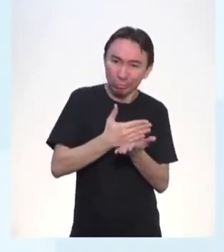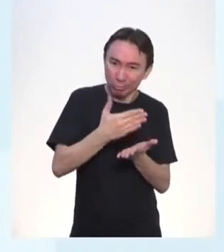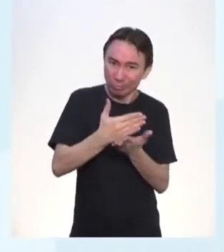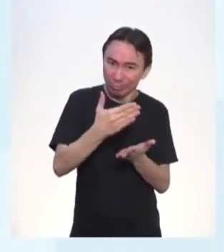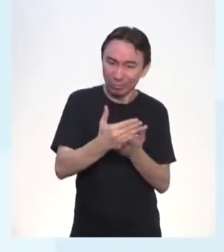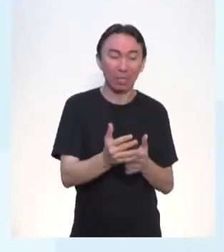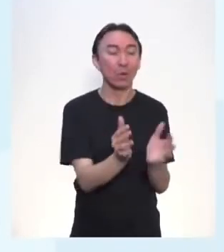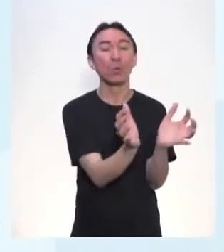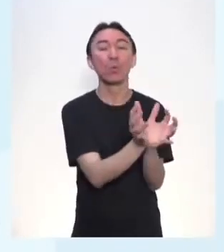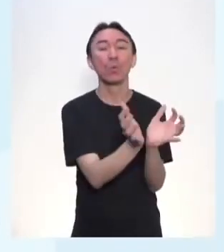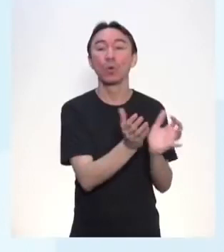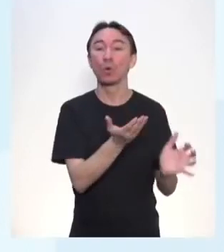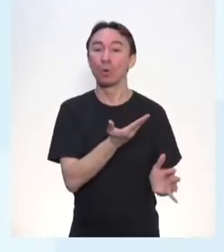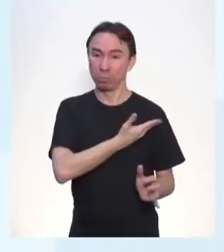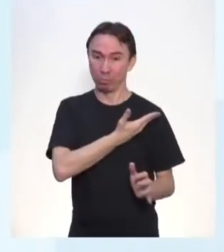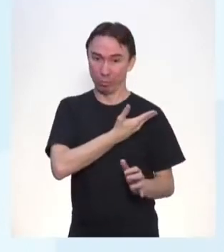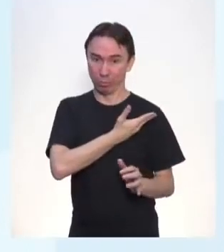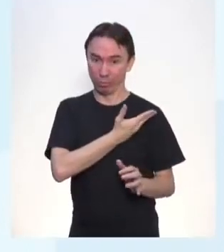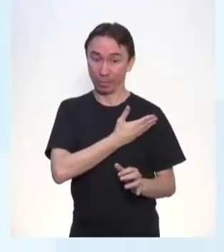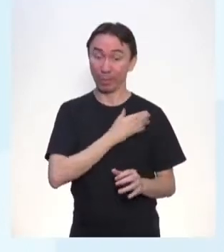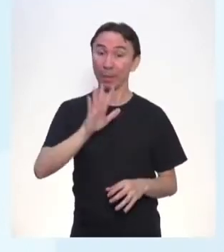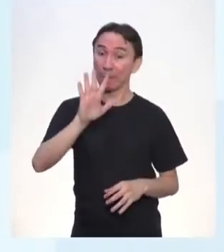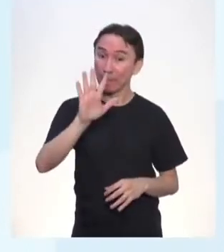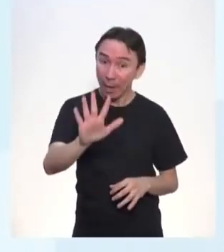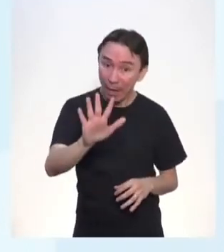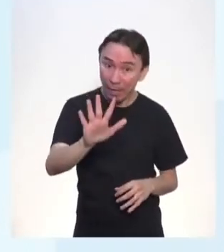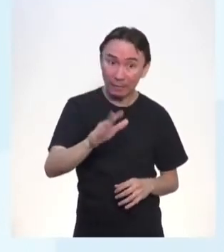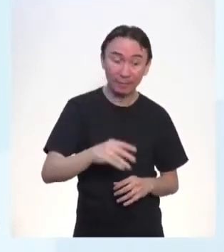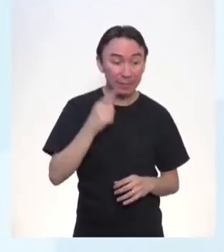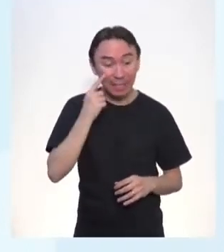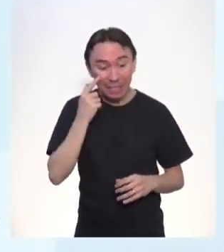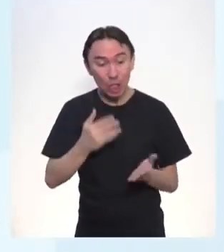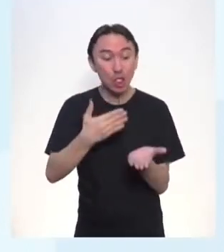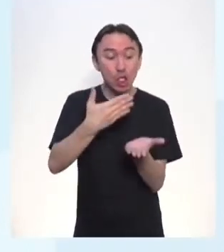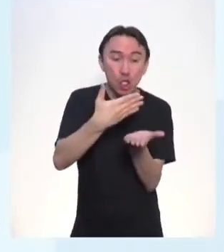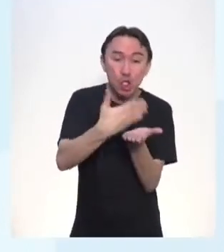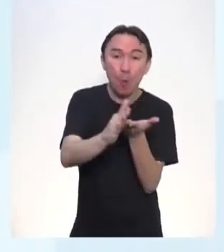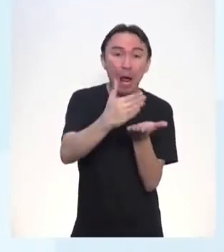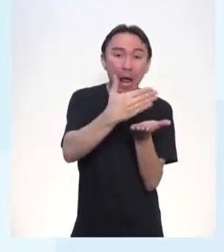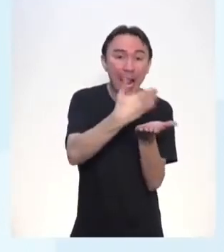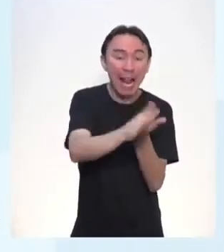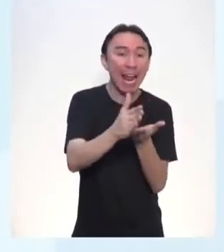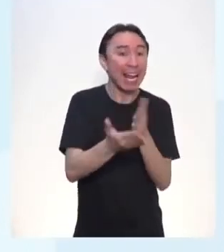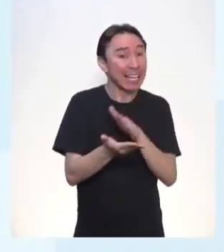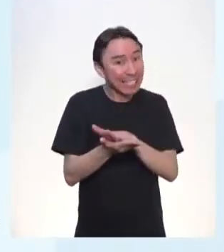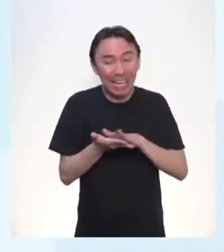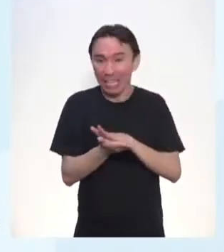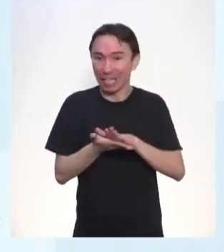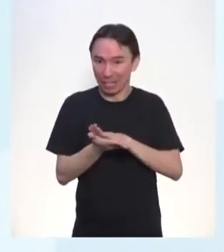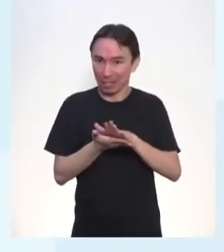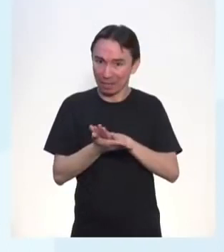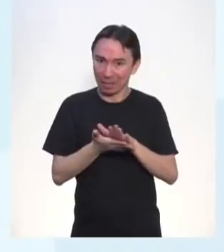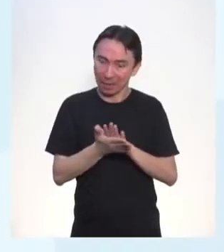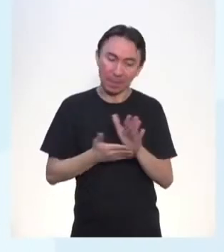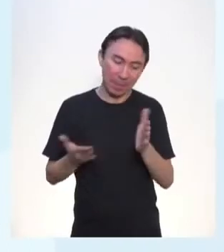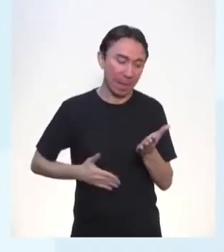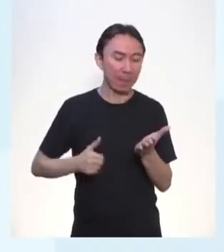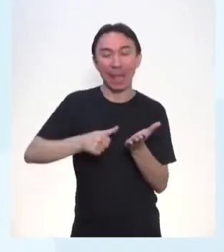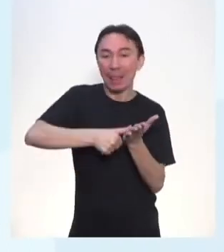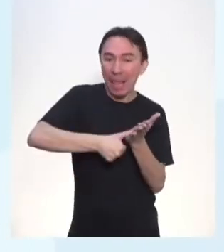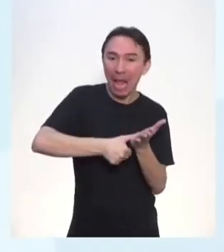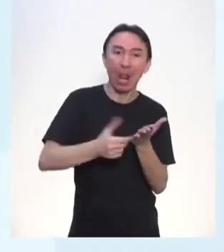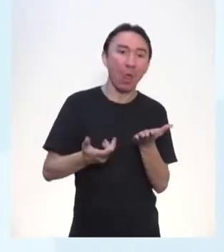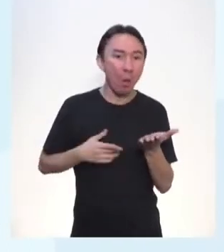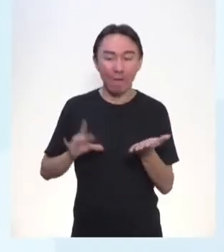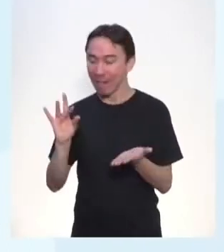grupo de amigos, de modo que não sobrem selos nem figurinhas. Qual será